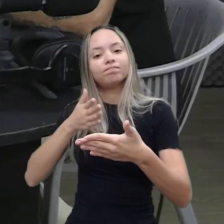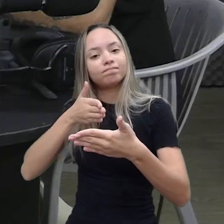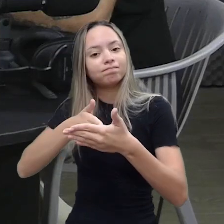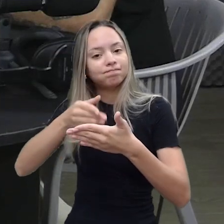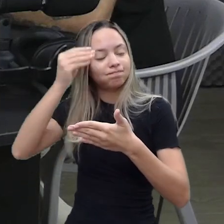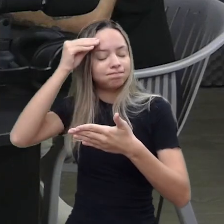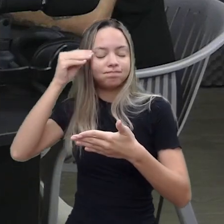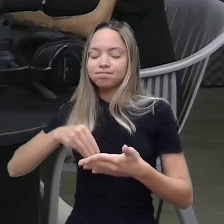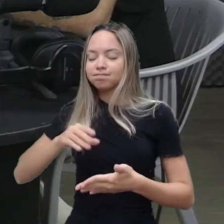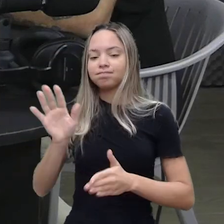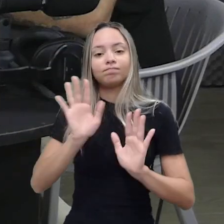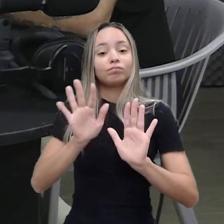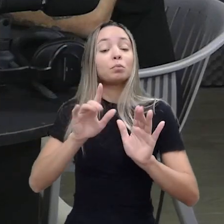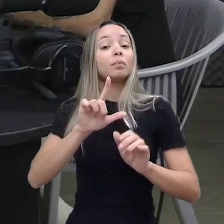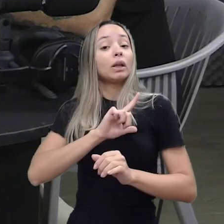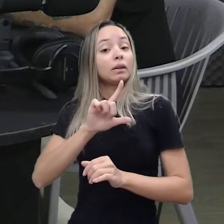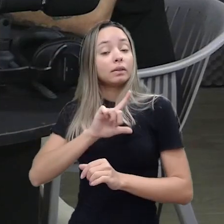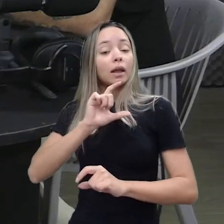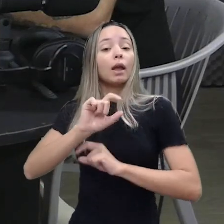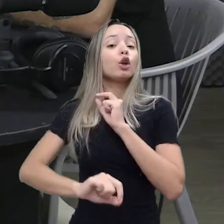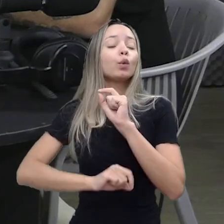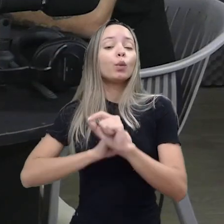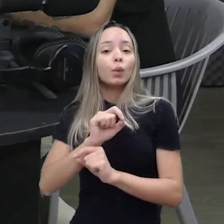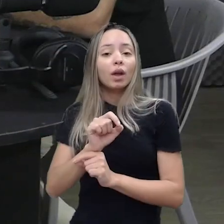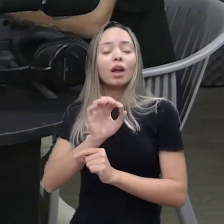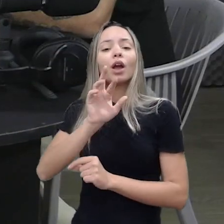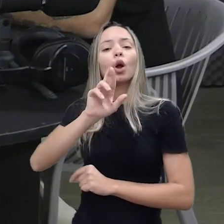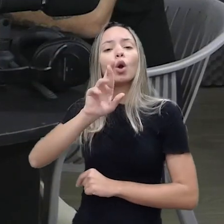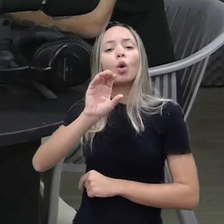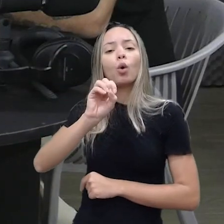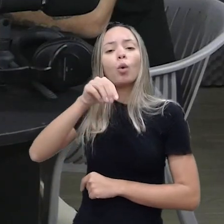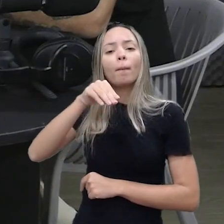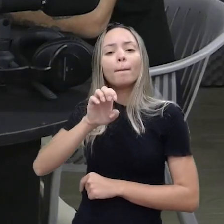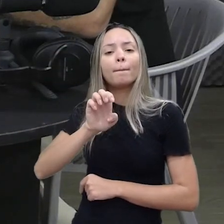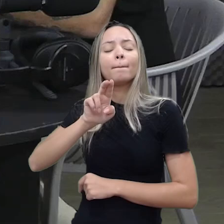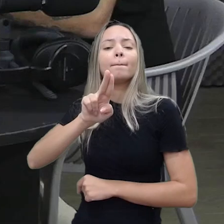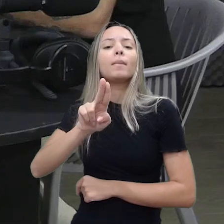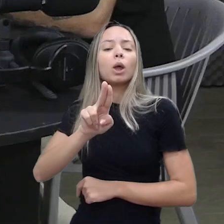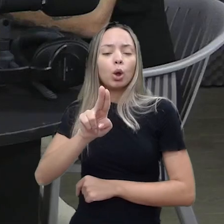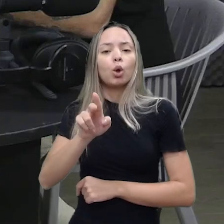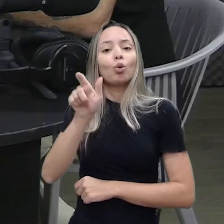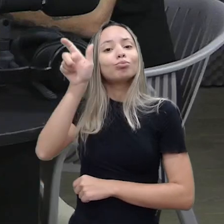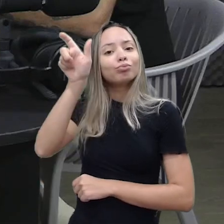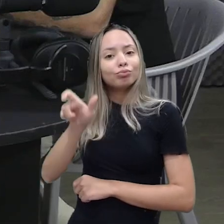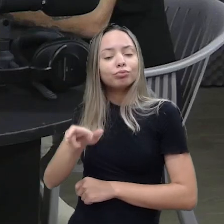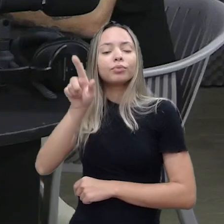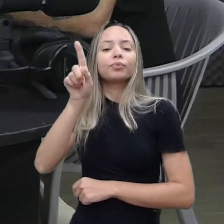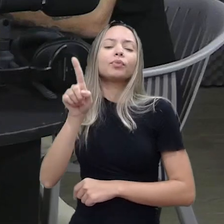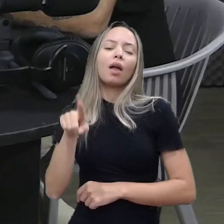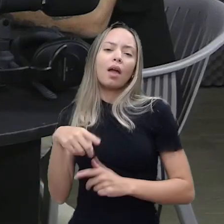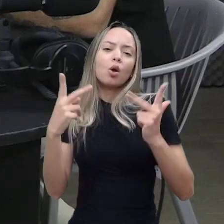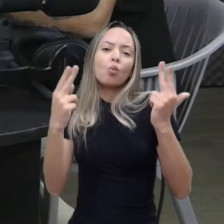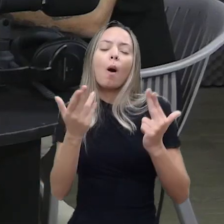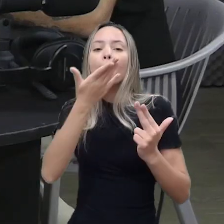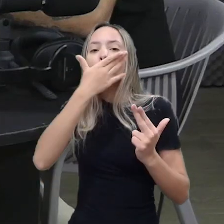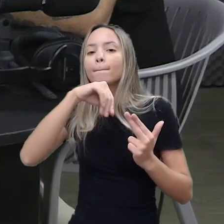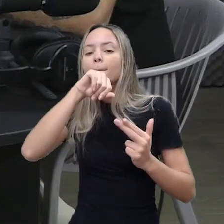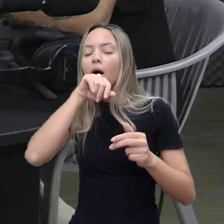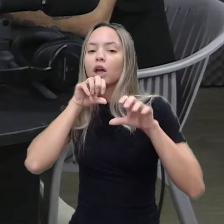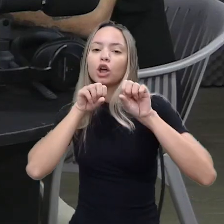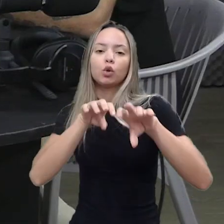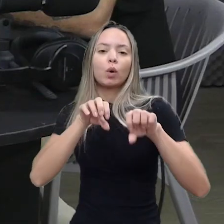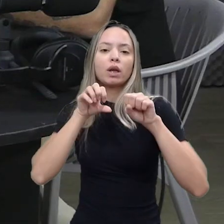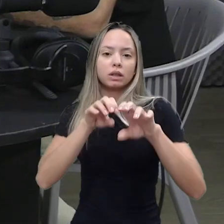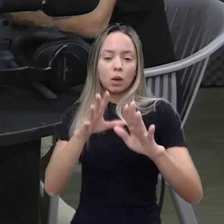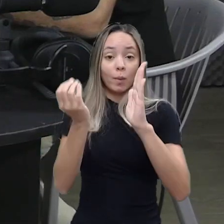Romeu Sasaki, que é considerado o pai da inclusão, que meio que cunhou, né, o conceito e toda a